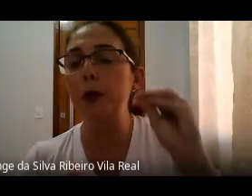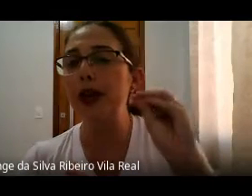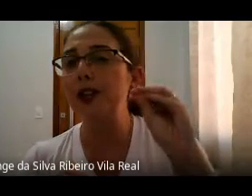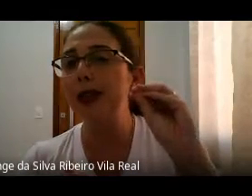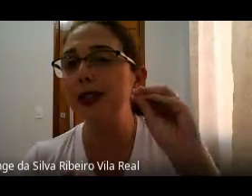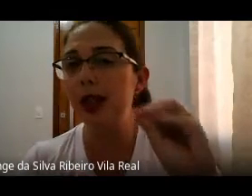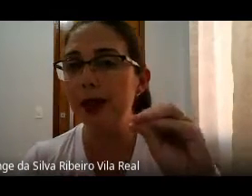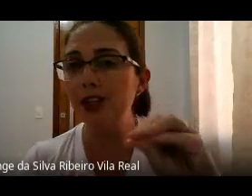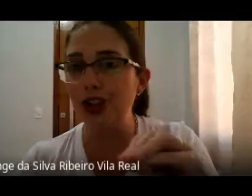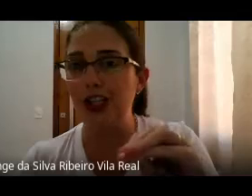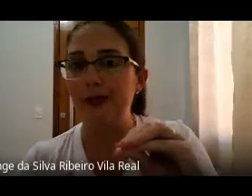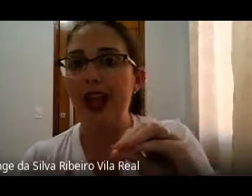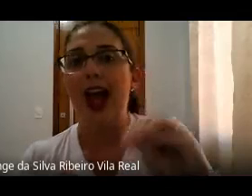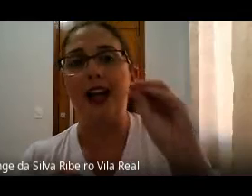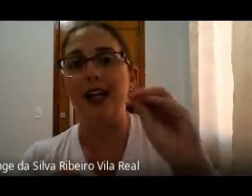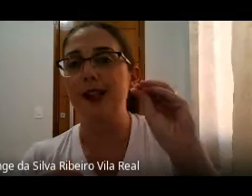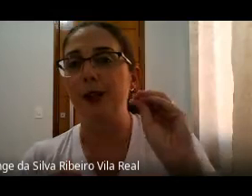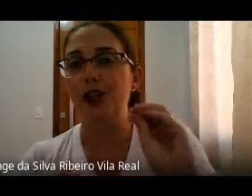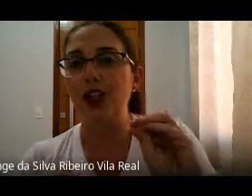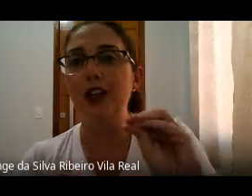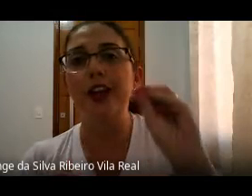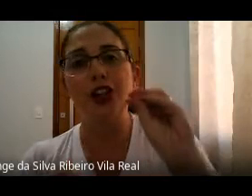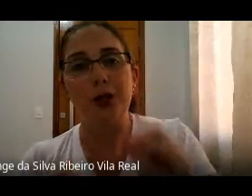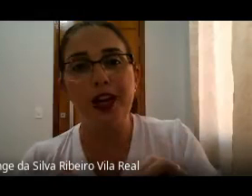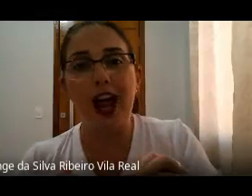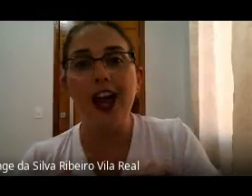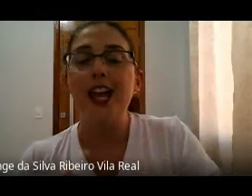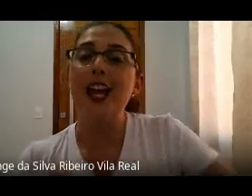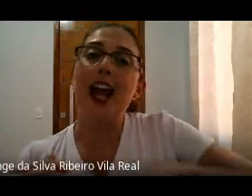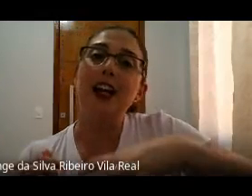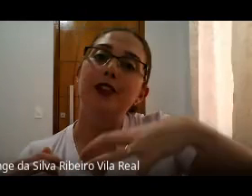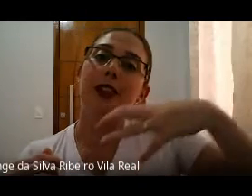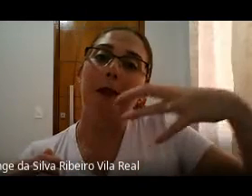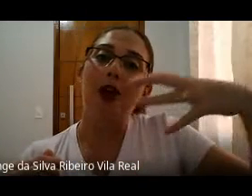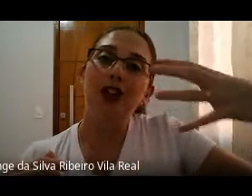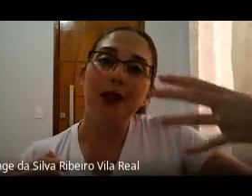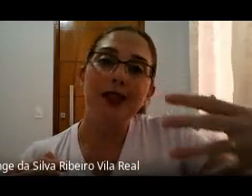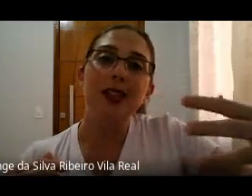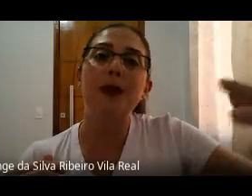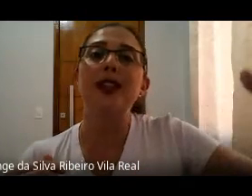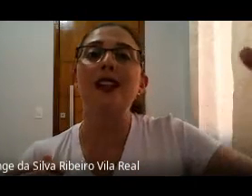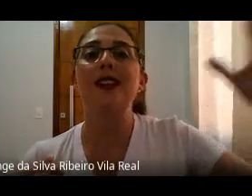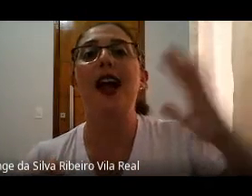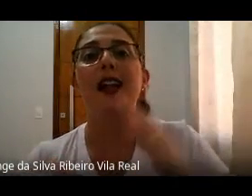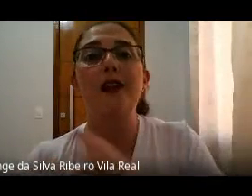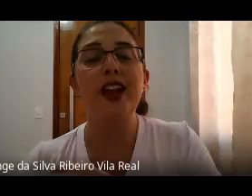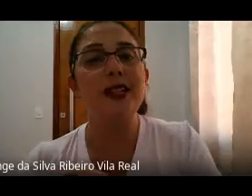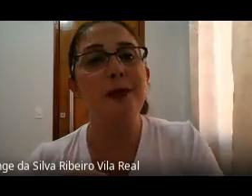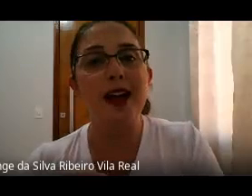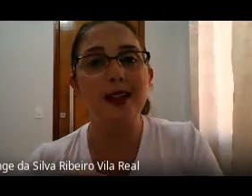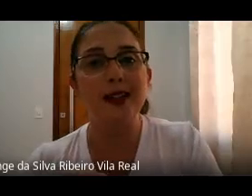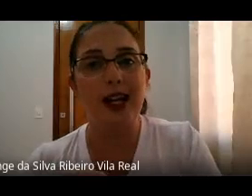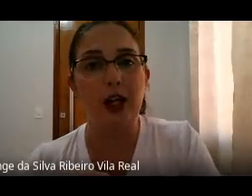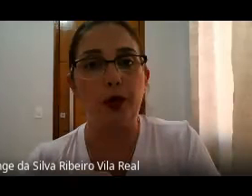digo, a gente planta uma sementinha. Aquela sementinha vai germinar e dali você pode se especializar cada